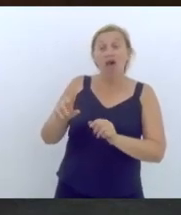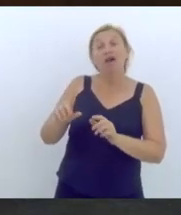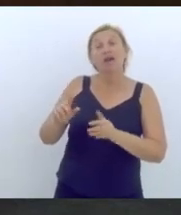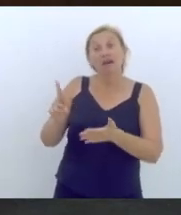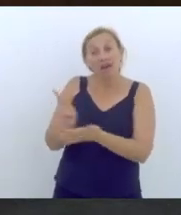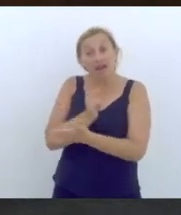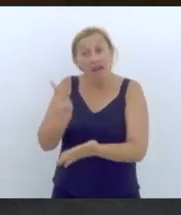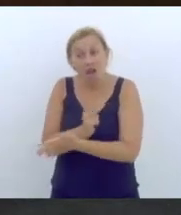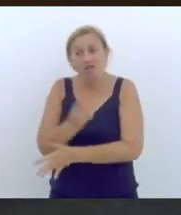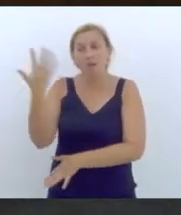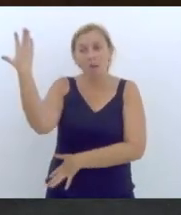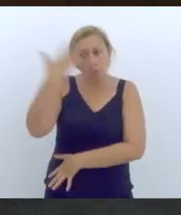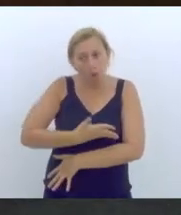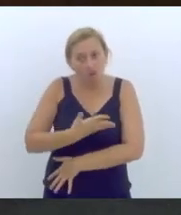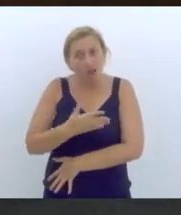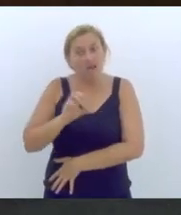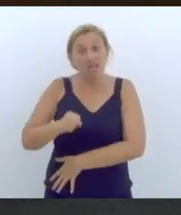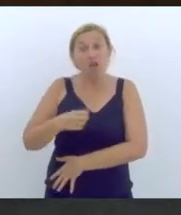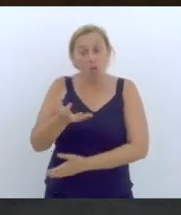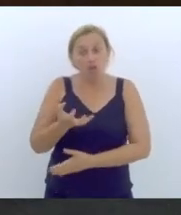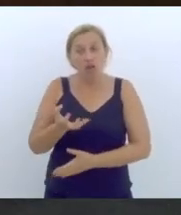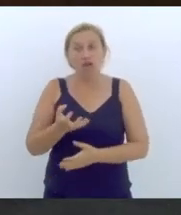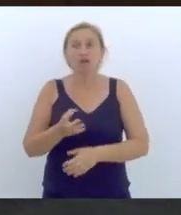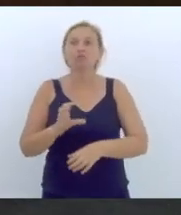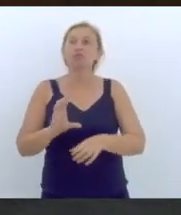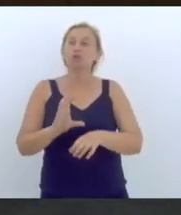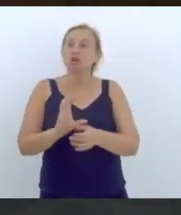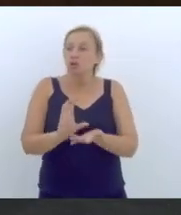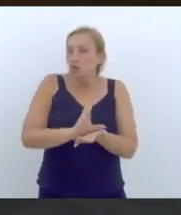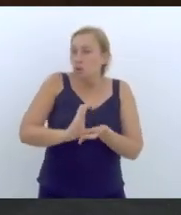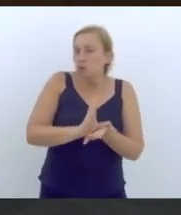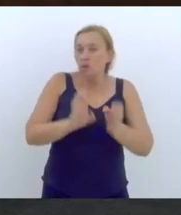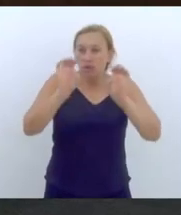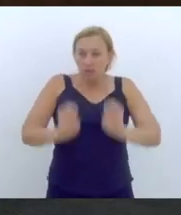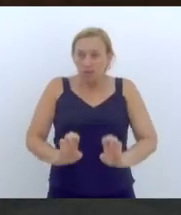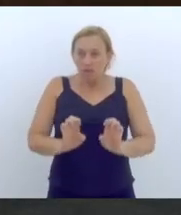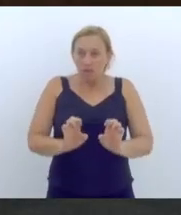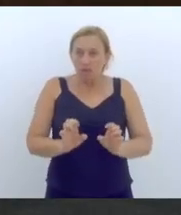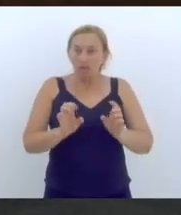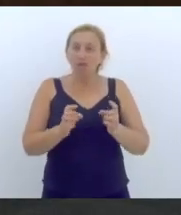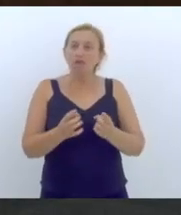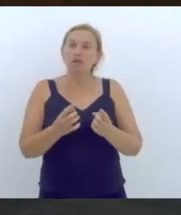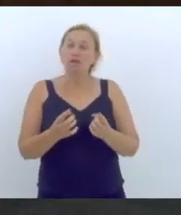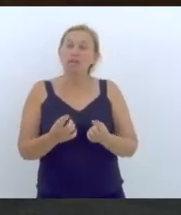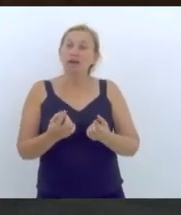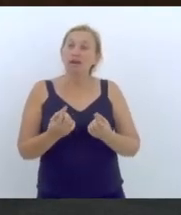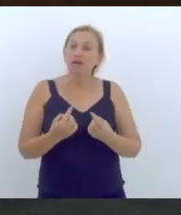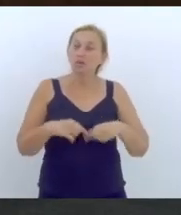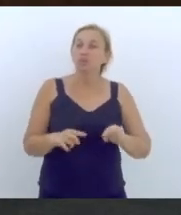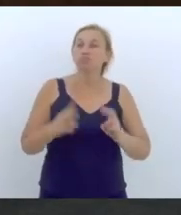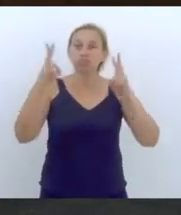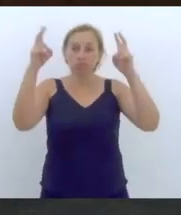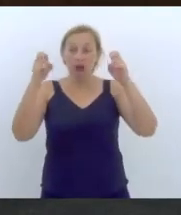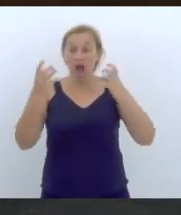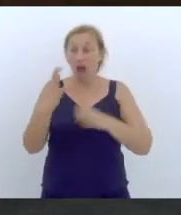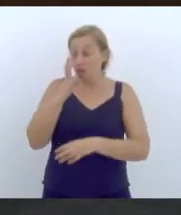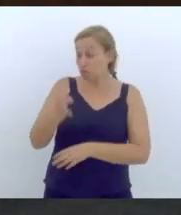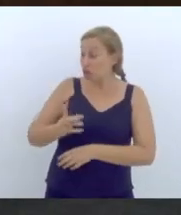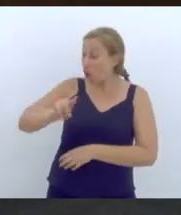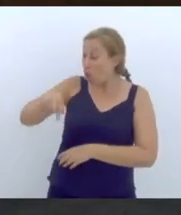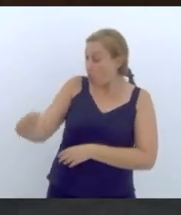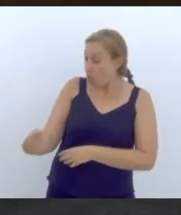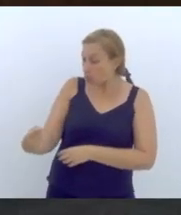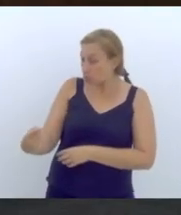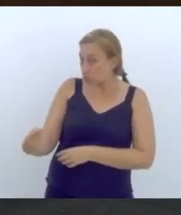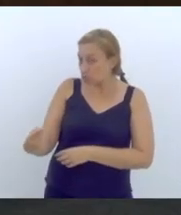ter que provar, e eu quero que o Conselho de Ética seja instalado para enfrentar essa temática, porque acusar outrem de cometimento